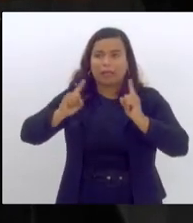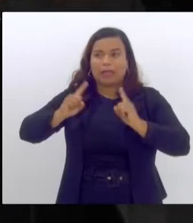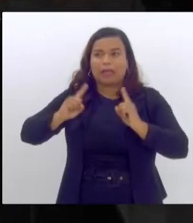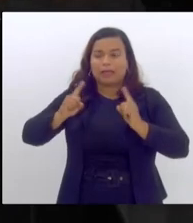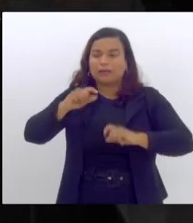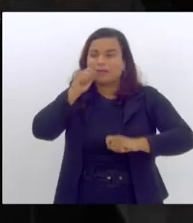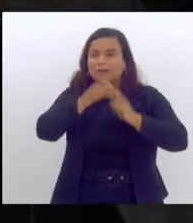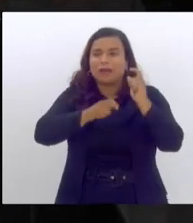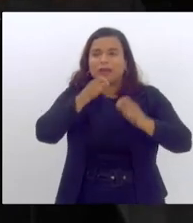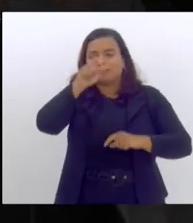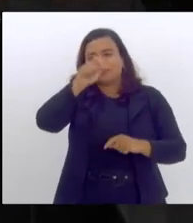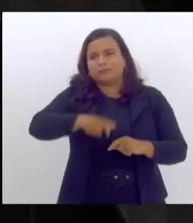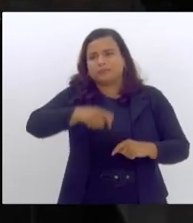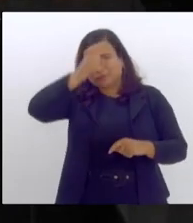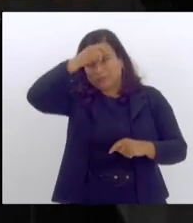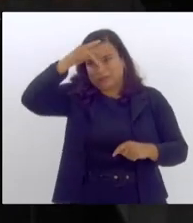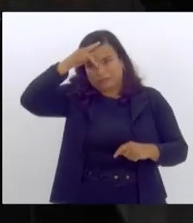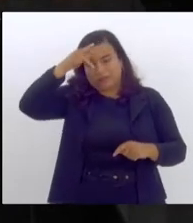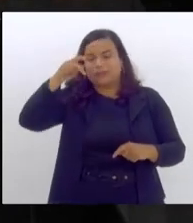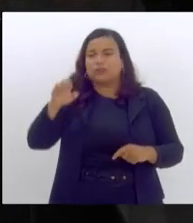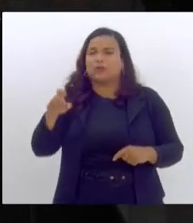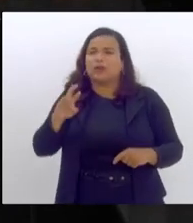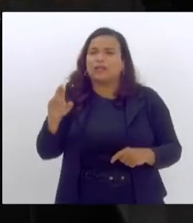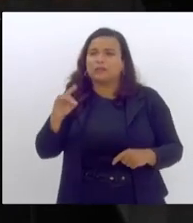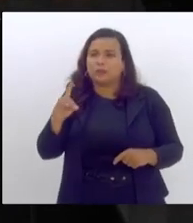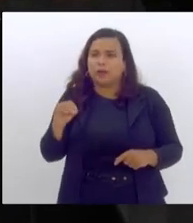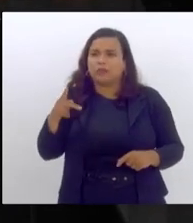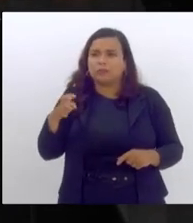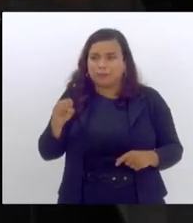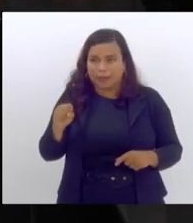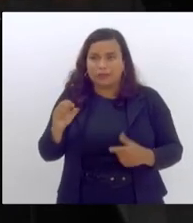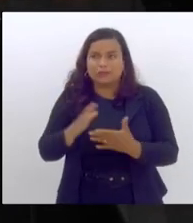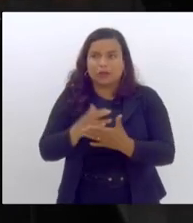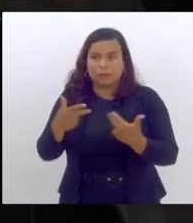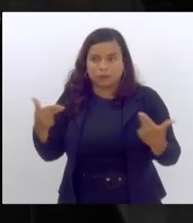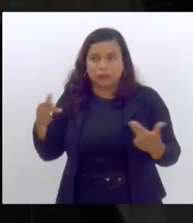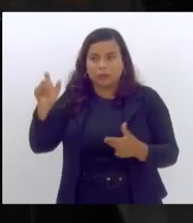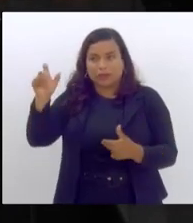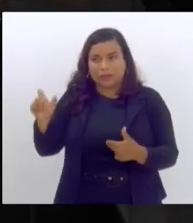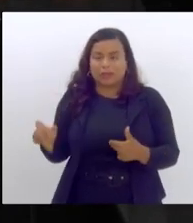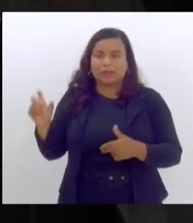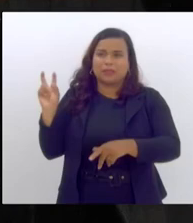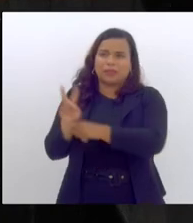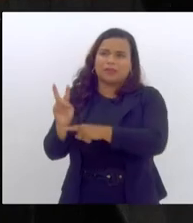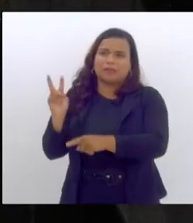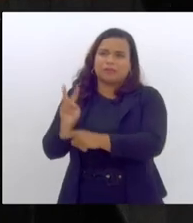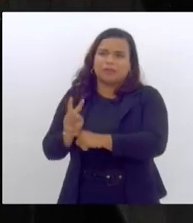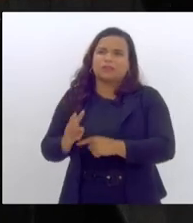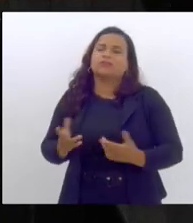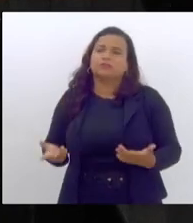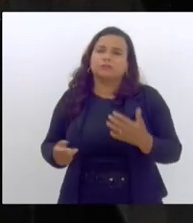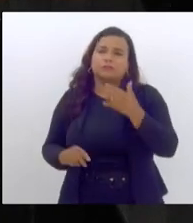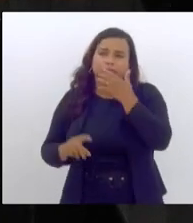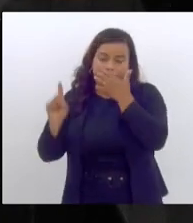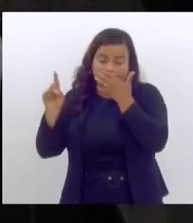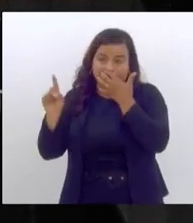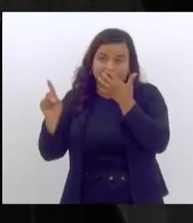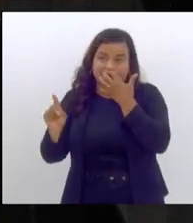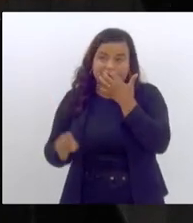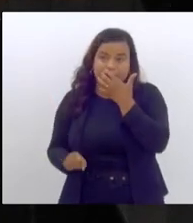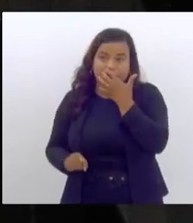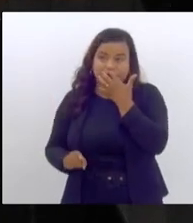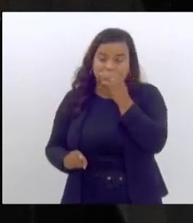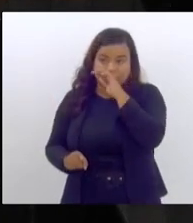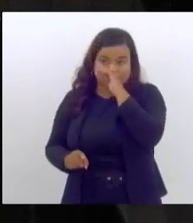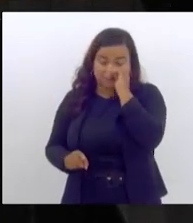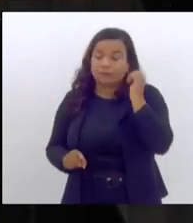Paes algumas questões defendidas pelo deputado Ottoni de Paula em razão